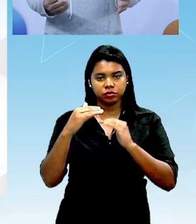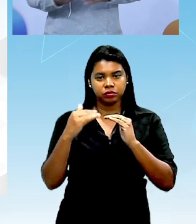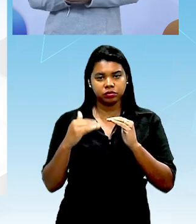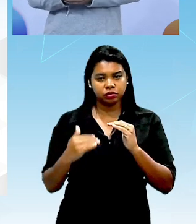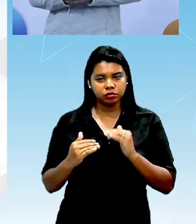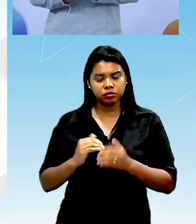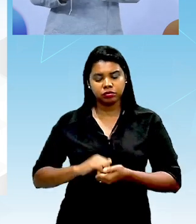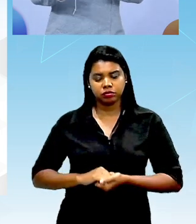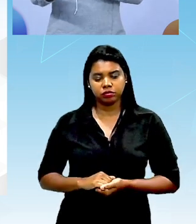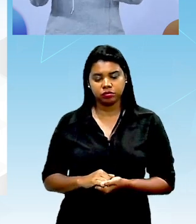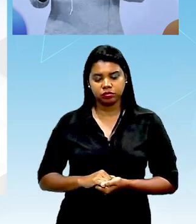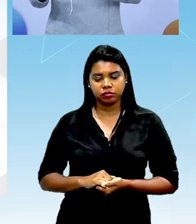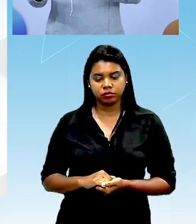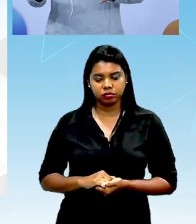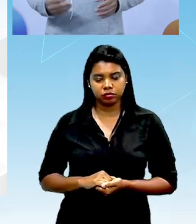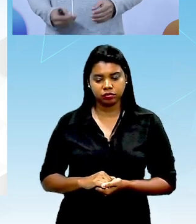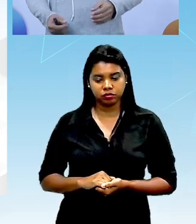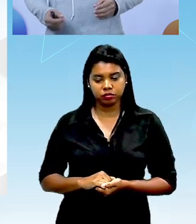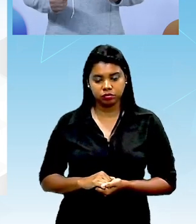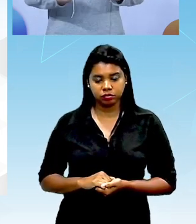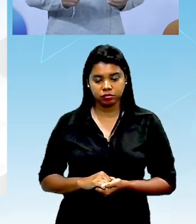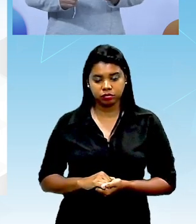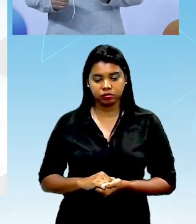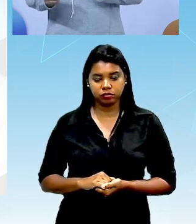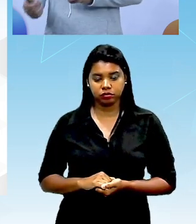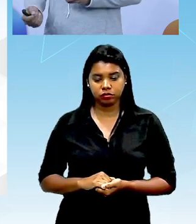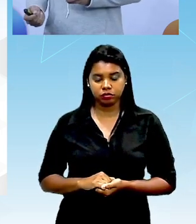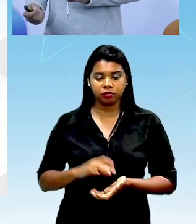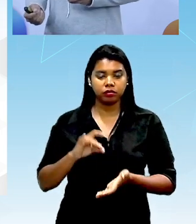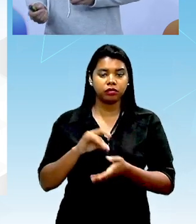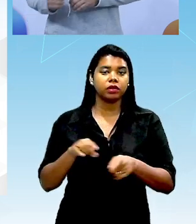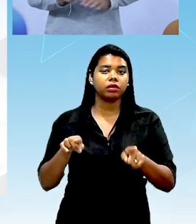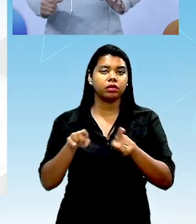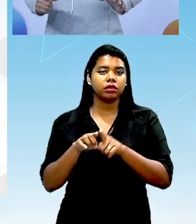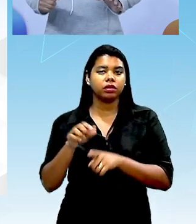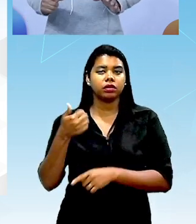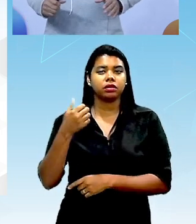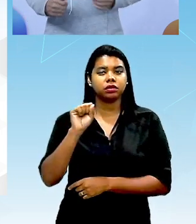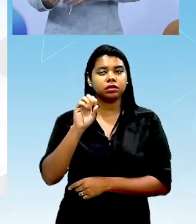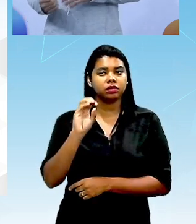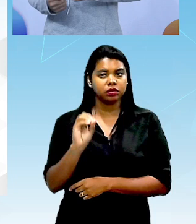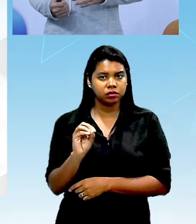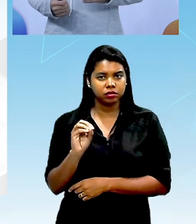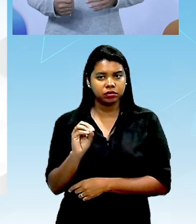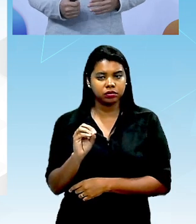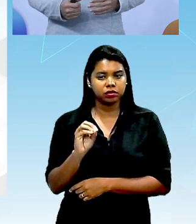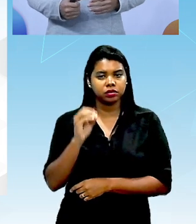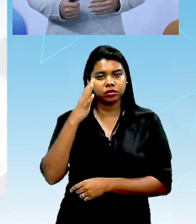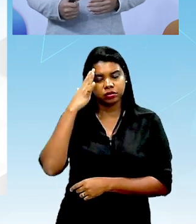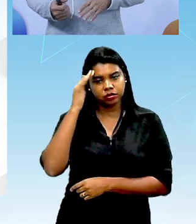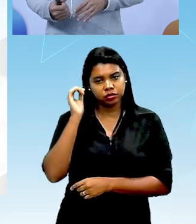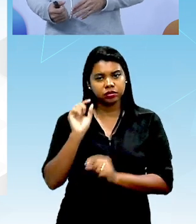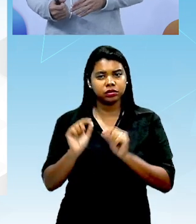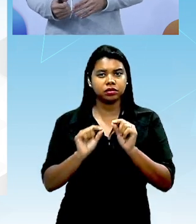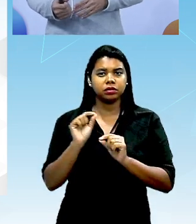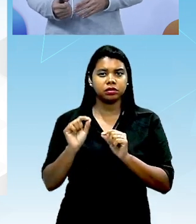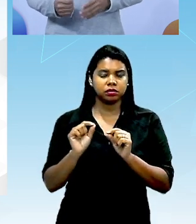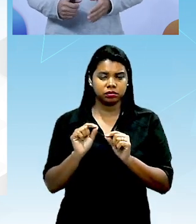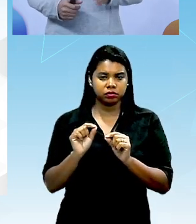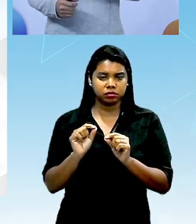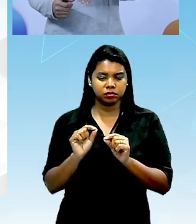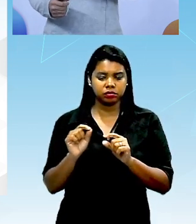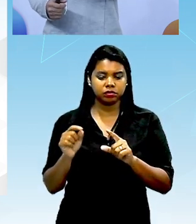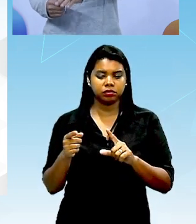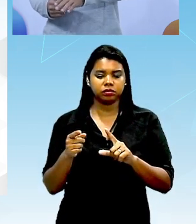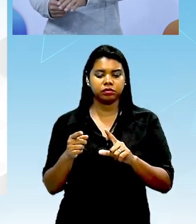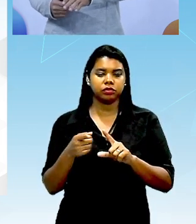né? Eu gosto de colocar essas coisas assim em ordem. E vai igualar a 180. Só isso. E vai descobrir quanto mede a abertura de ângulo